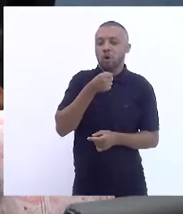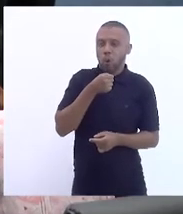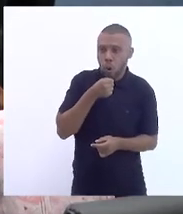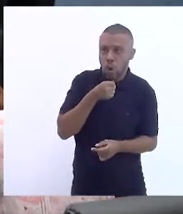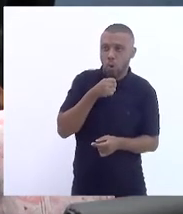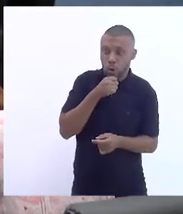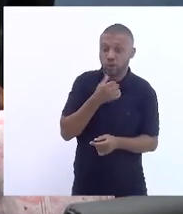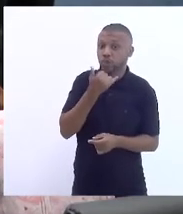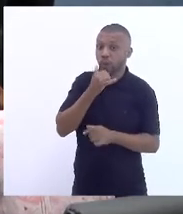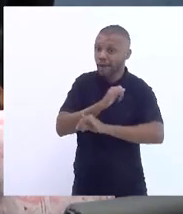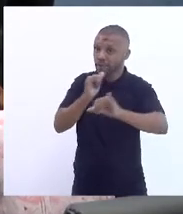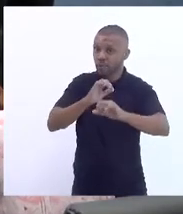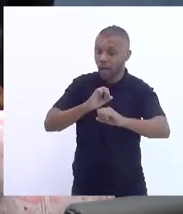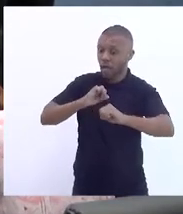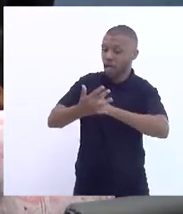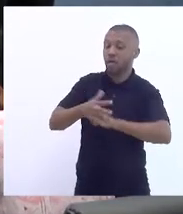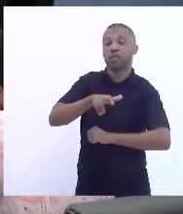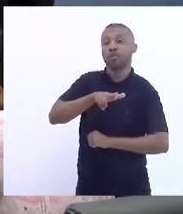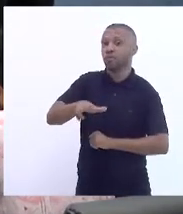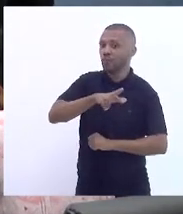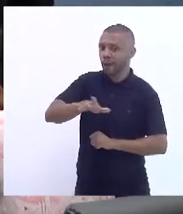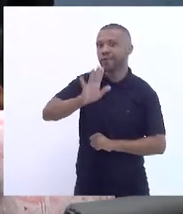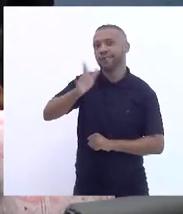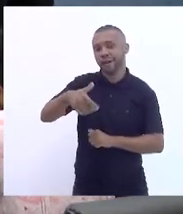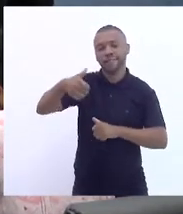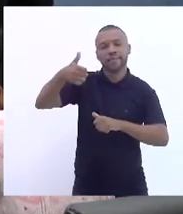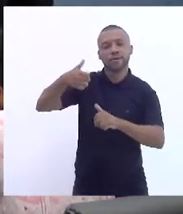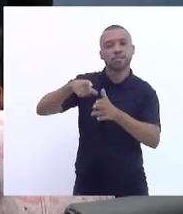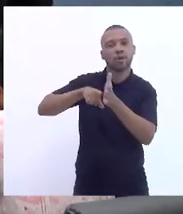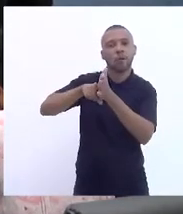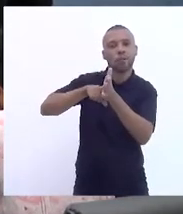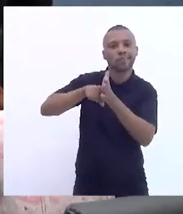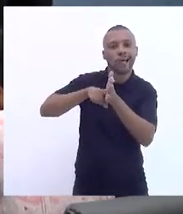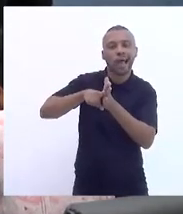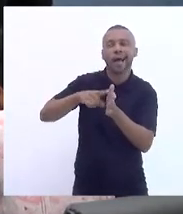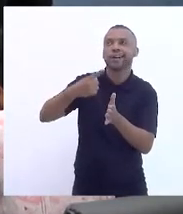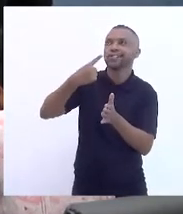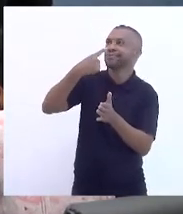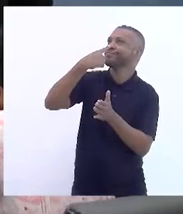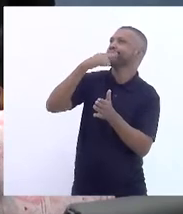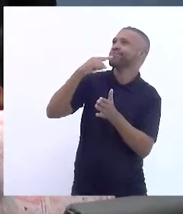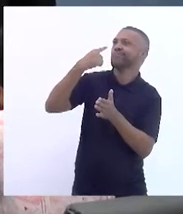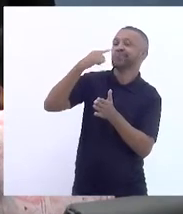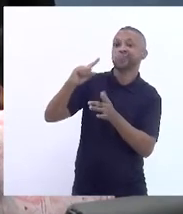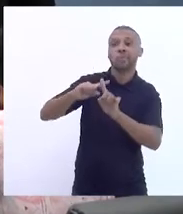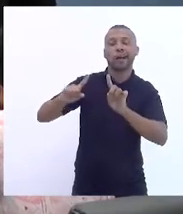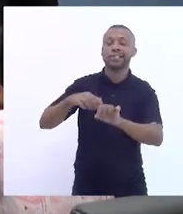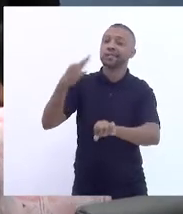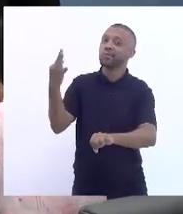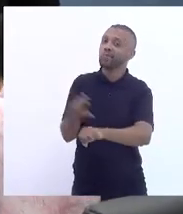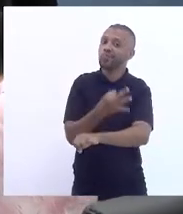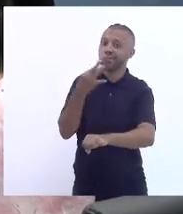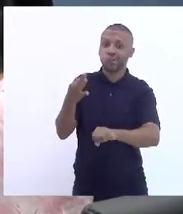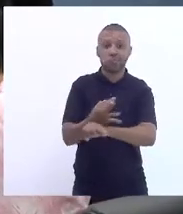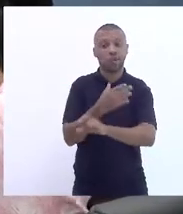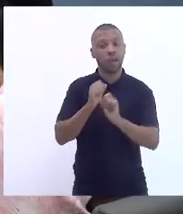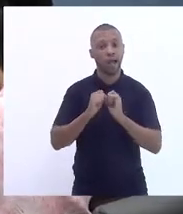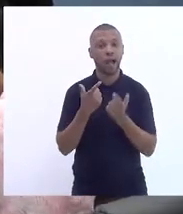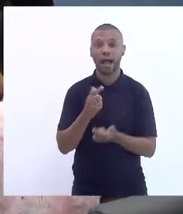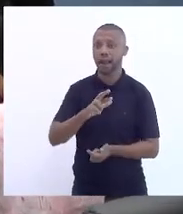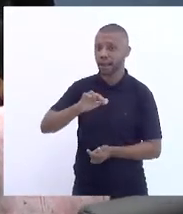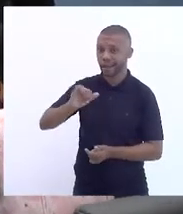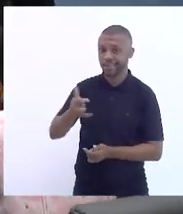não estou com vídeo tá gente fiz o teste mas não tem quem aguente Essa alerj é muito gelada